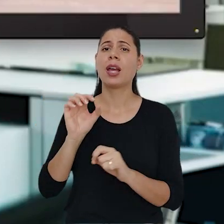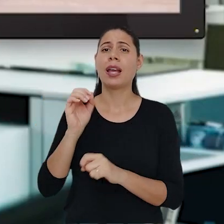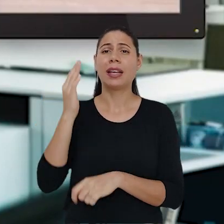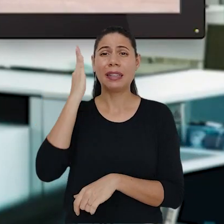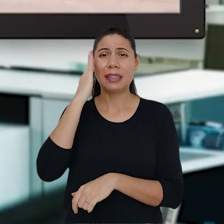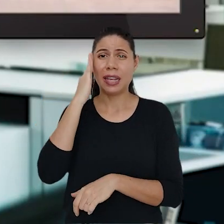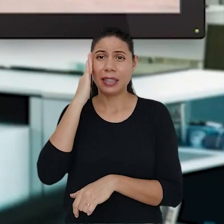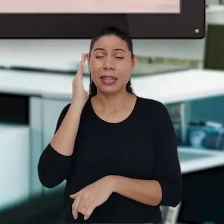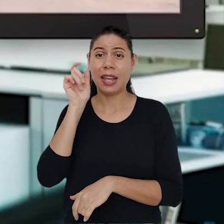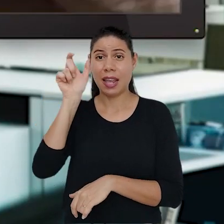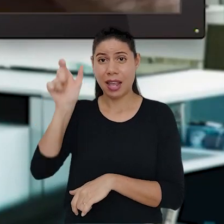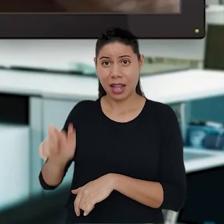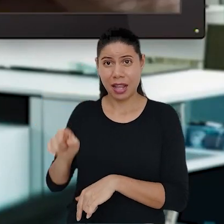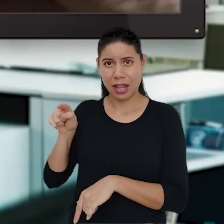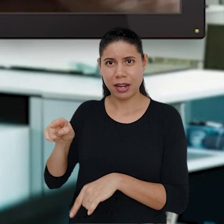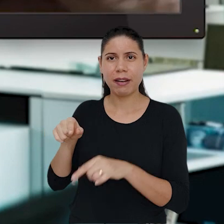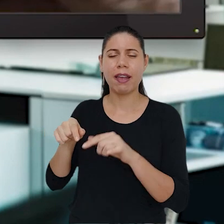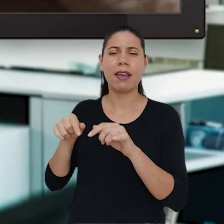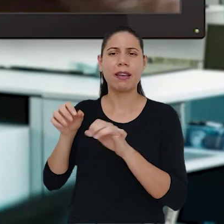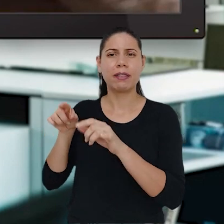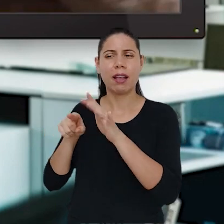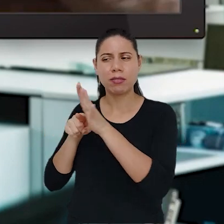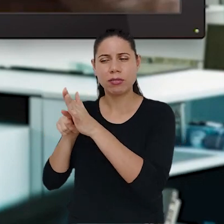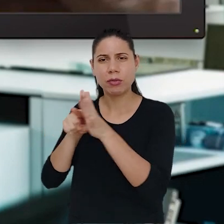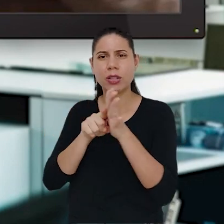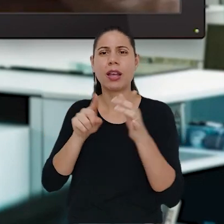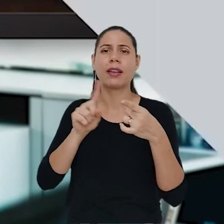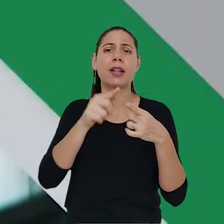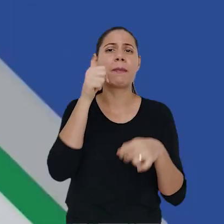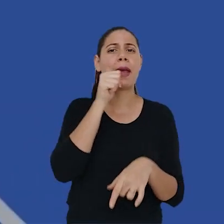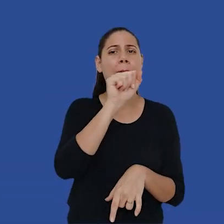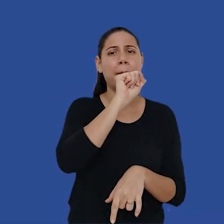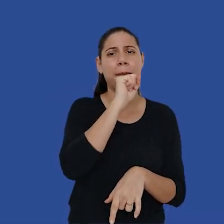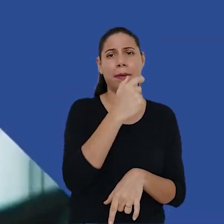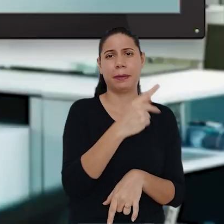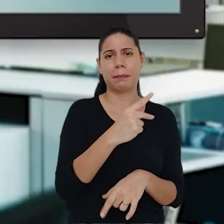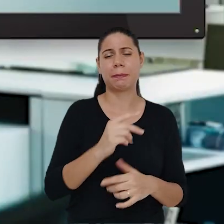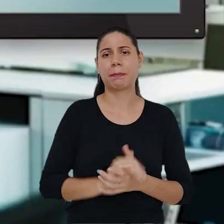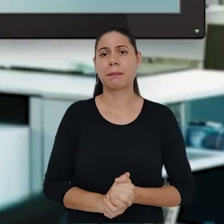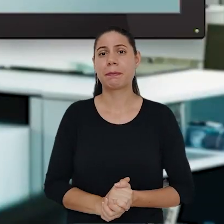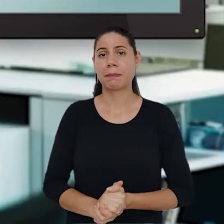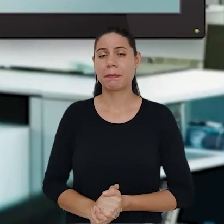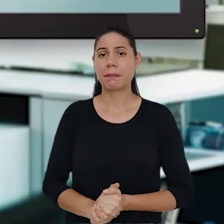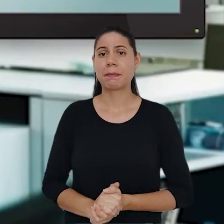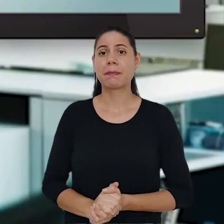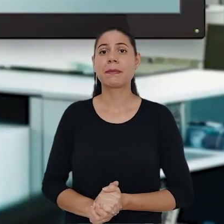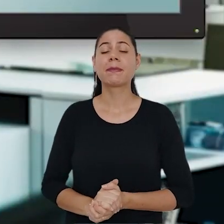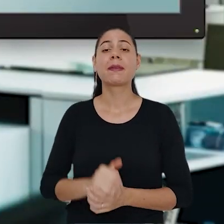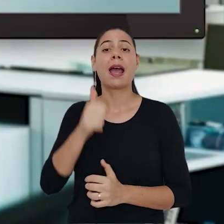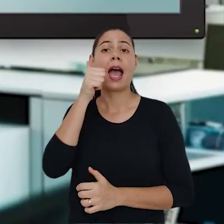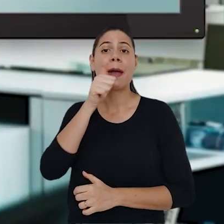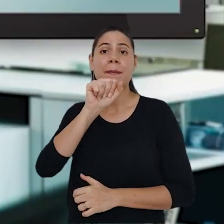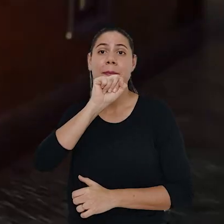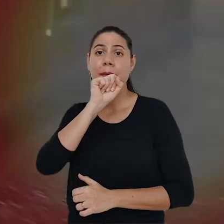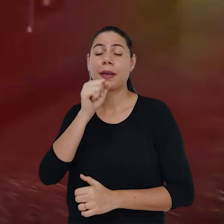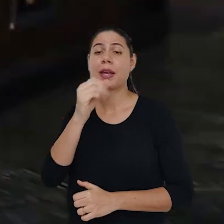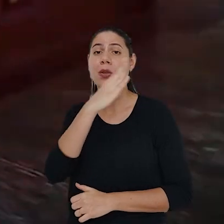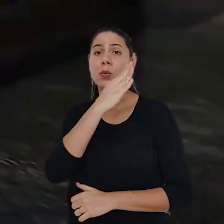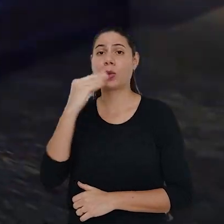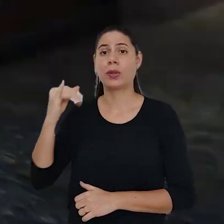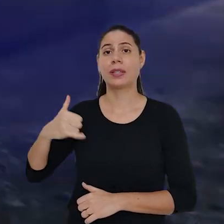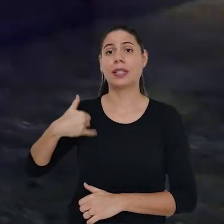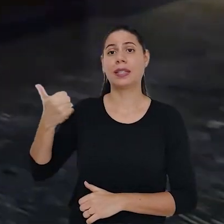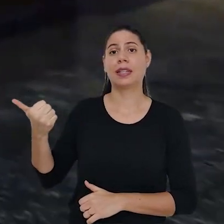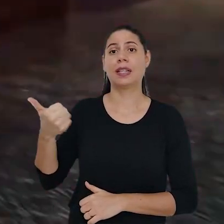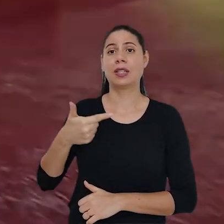investigado, como também da mãe, que se encontra em situação de vulnerabilidade. A mãe de um adolescente de 12 anos conseguiu a medida de